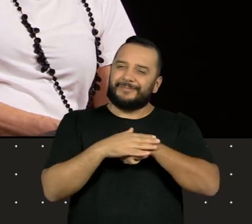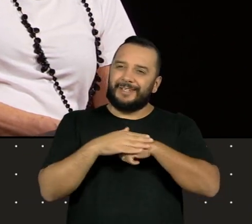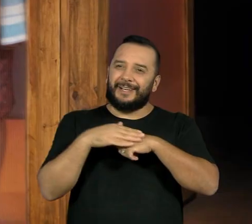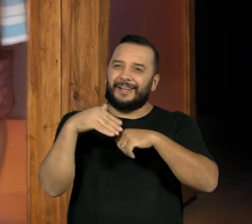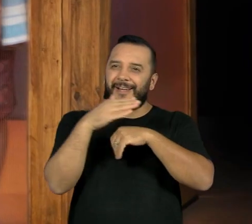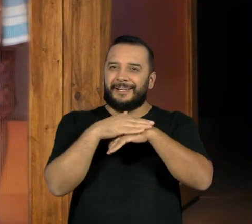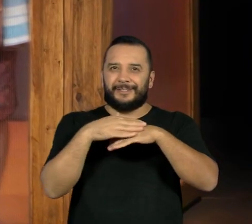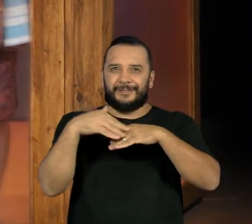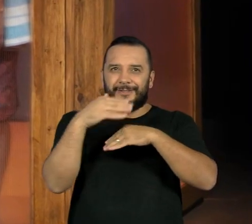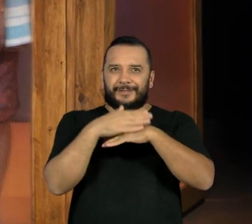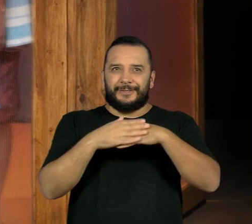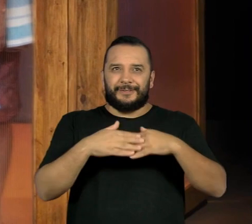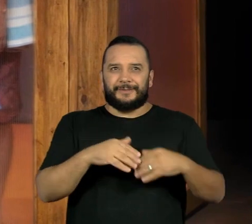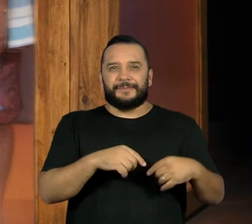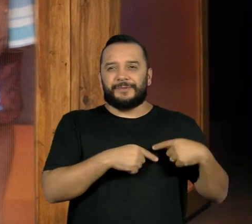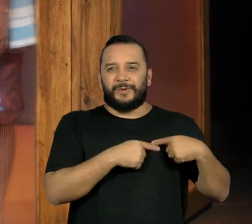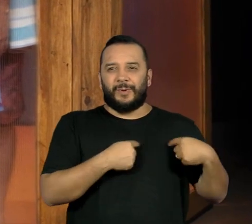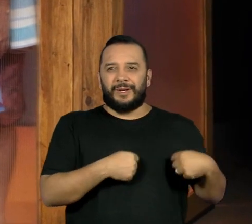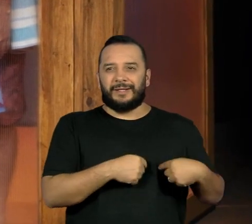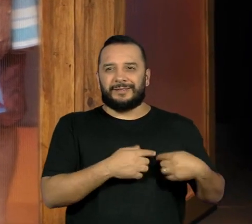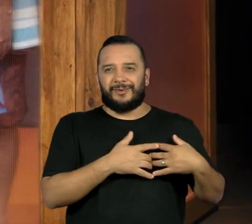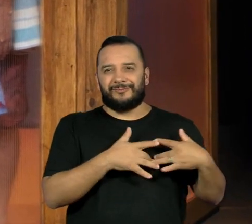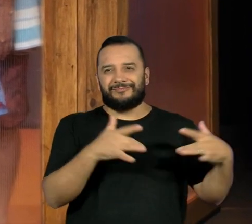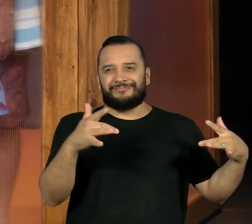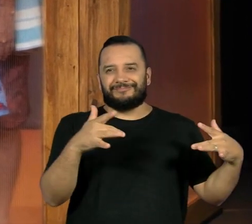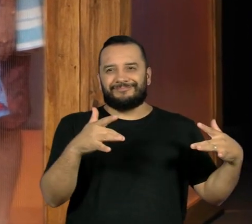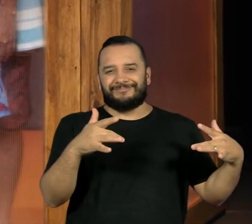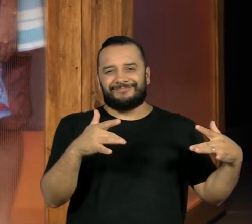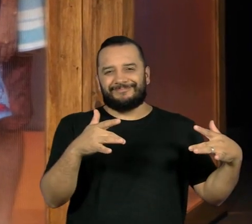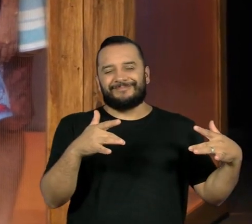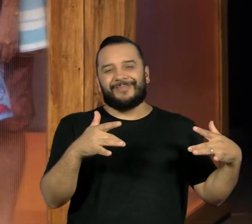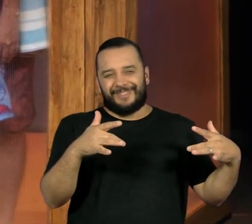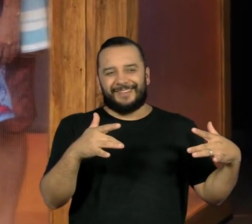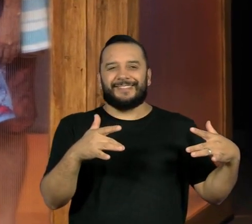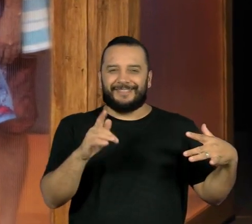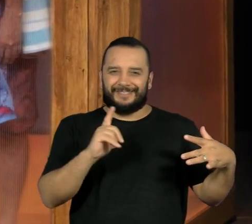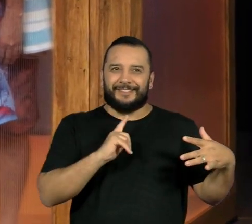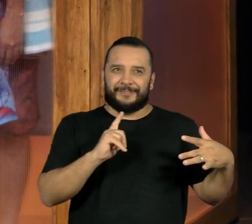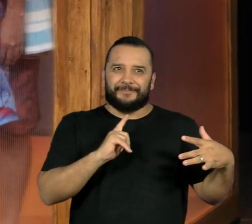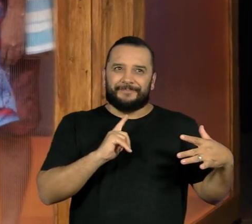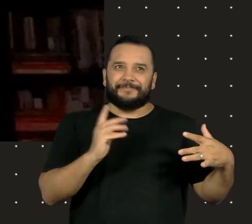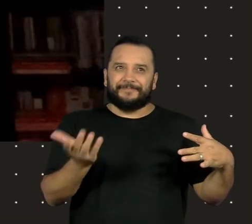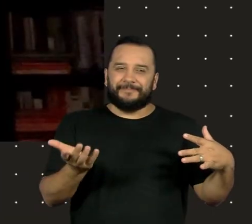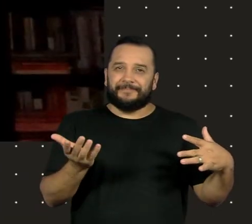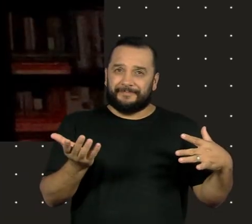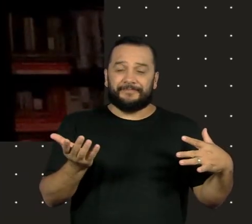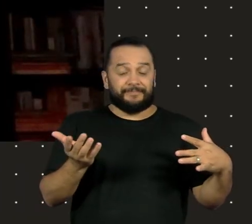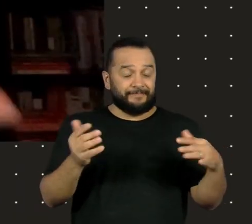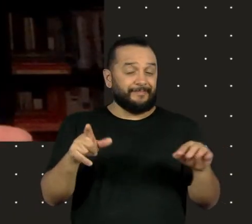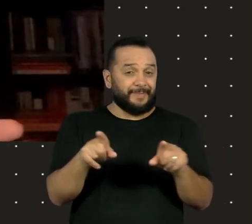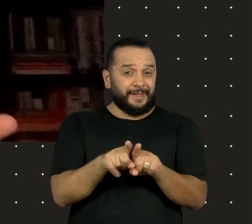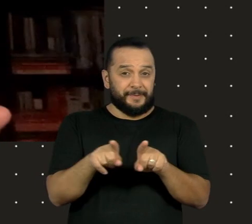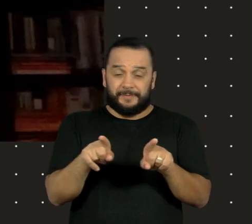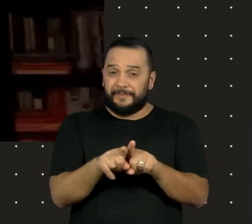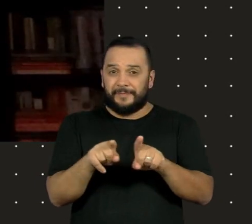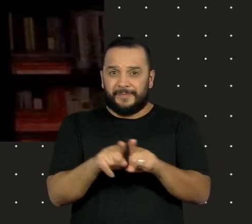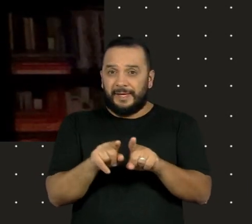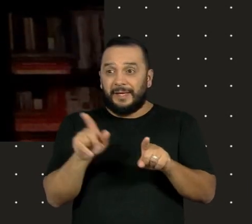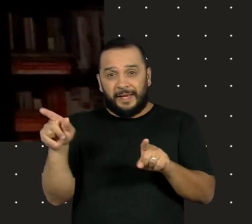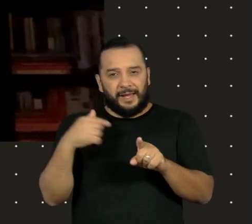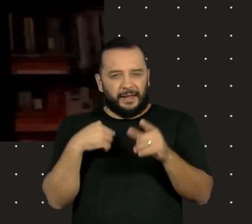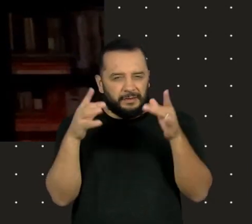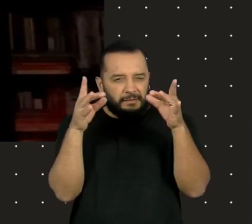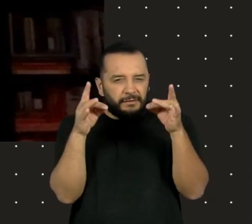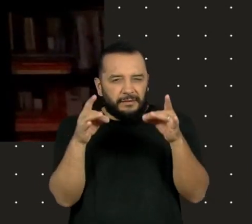muito coraçãozuda, como eu gosto de falar, mas que reúne essa maestria do cuidado,